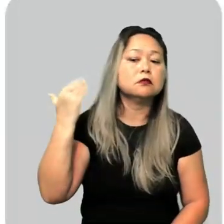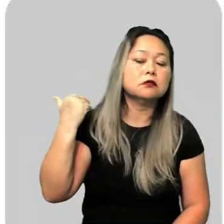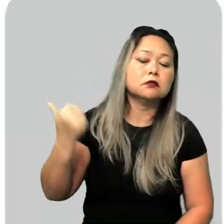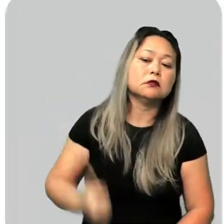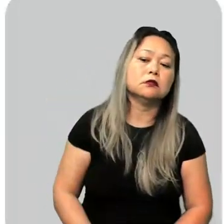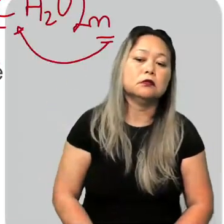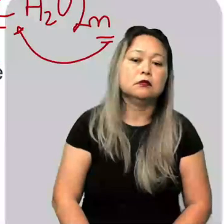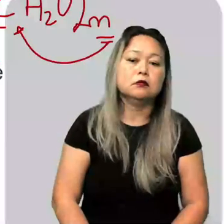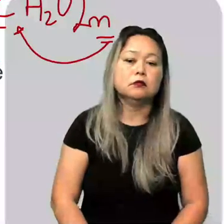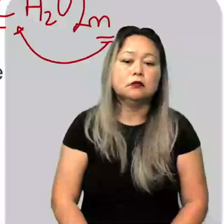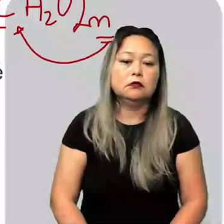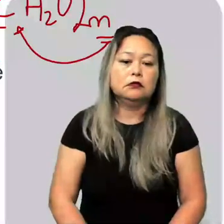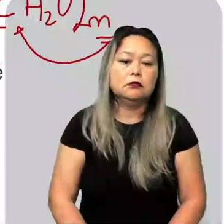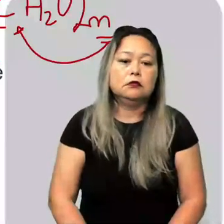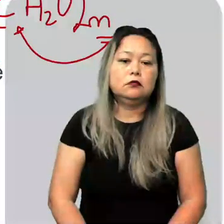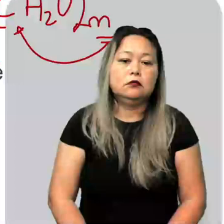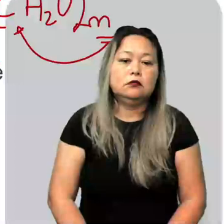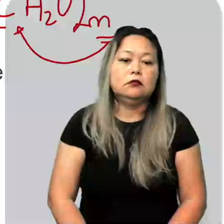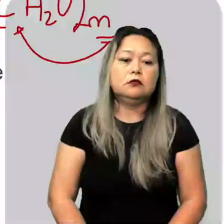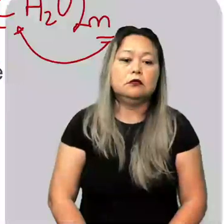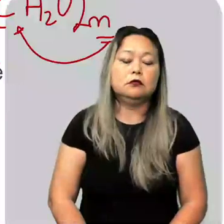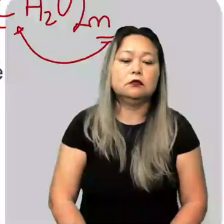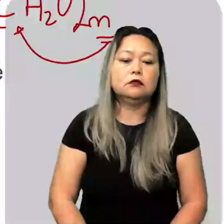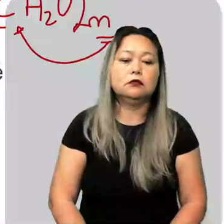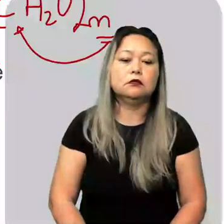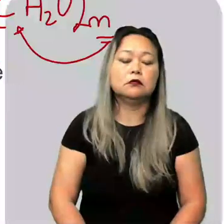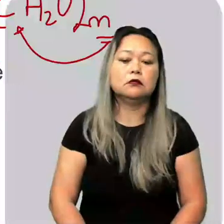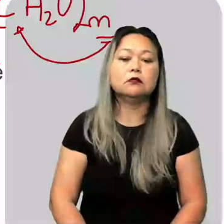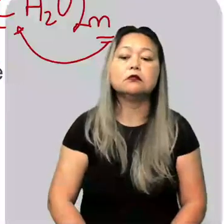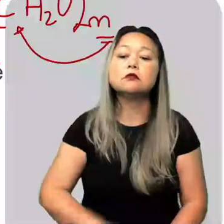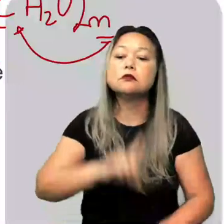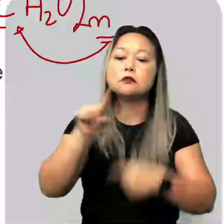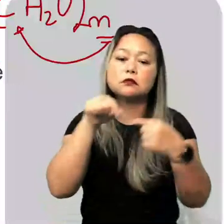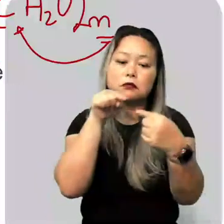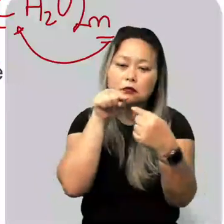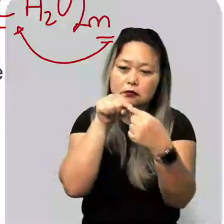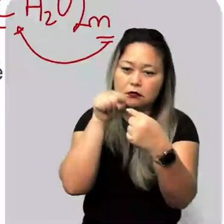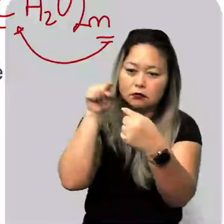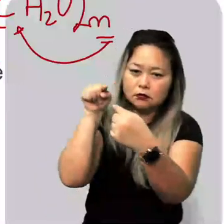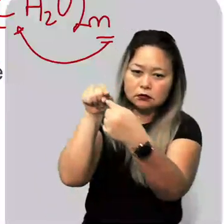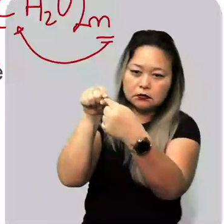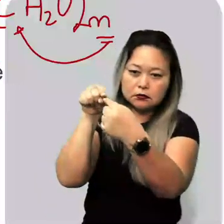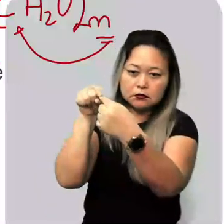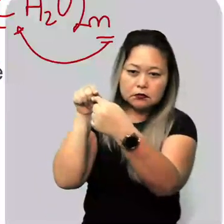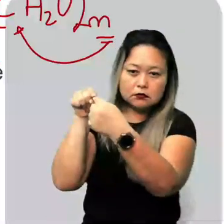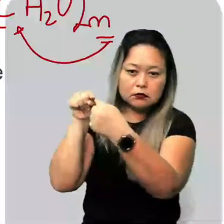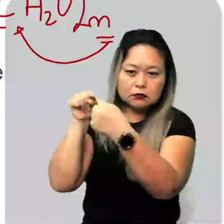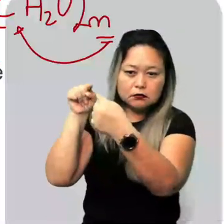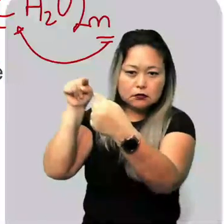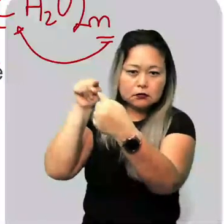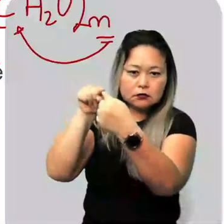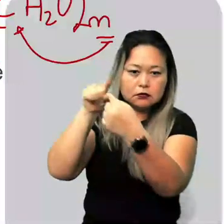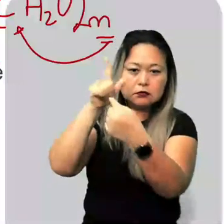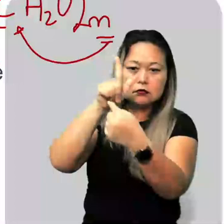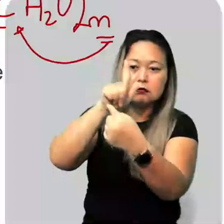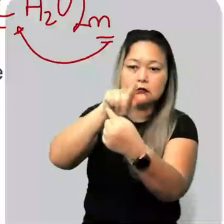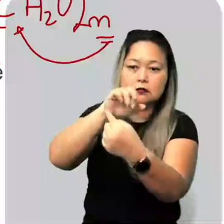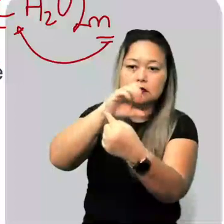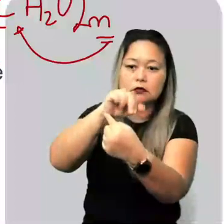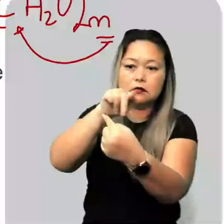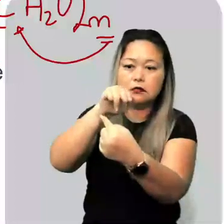aqui, você vai precisar lembrar qual é a função de cada um deles, tá bom? O